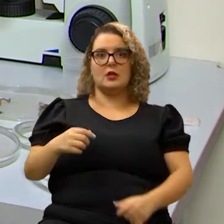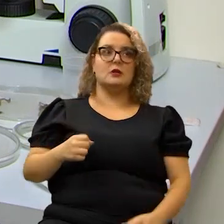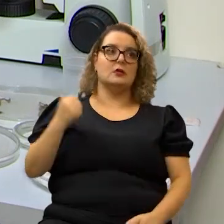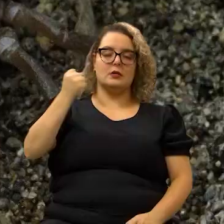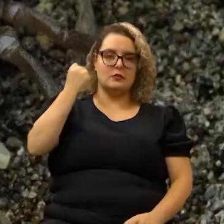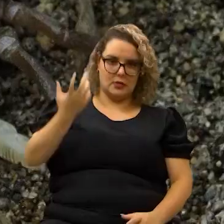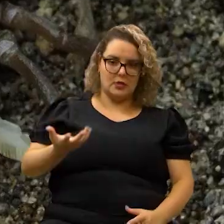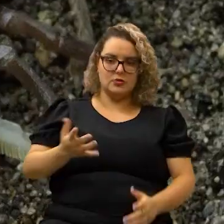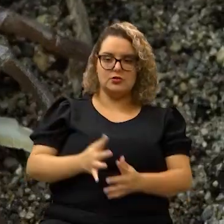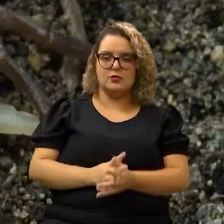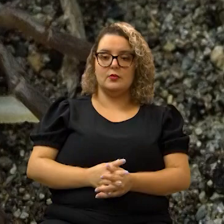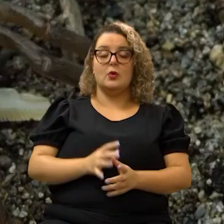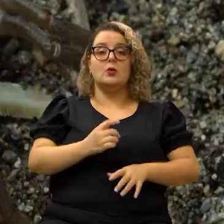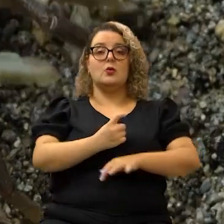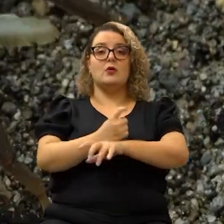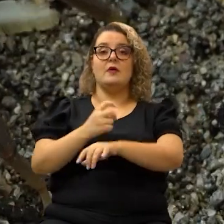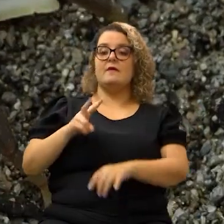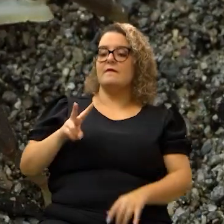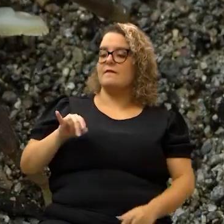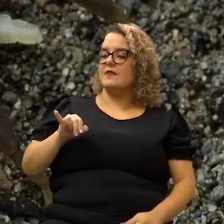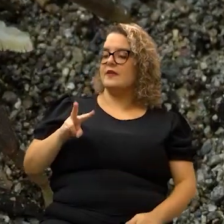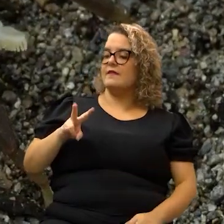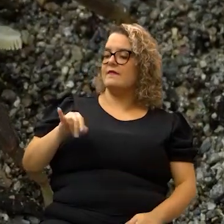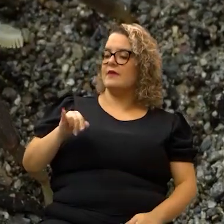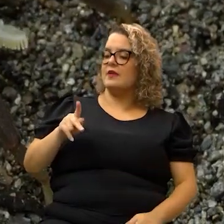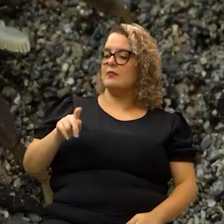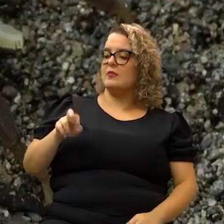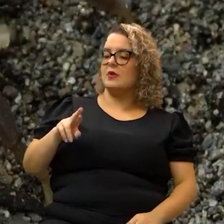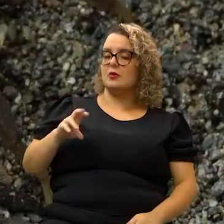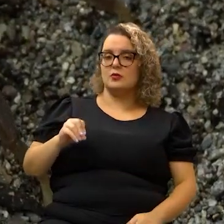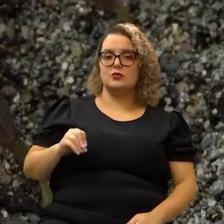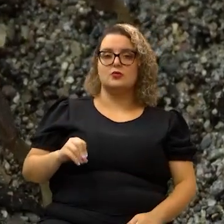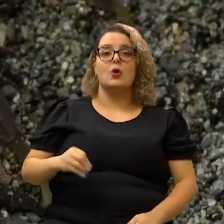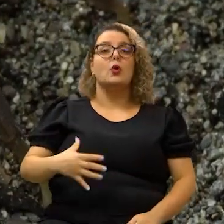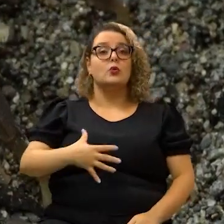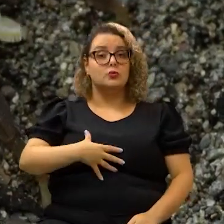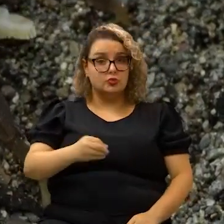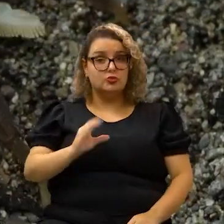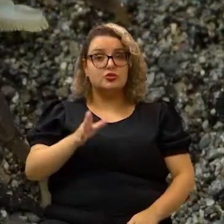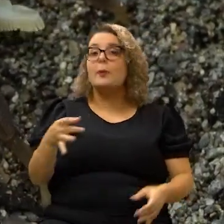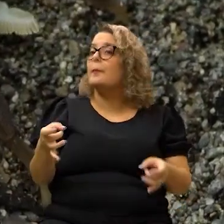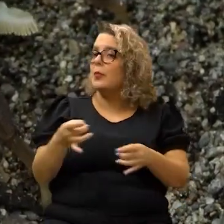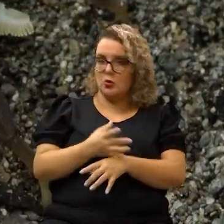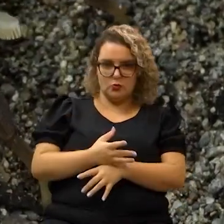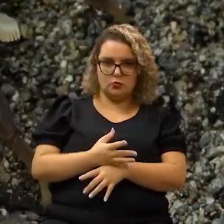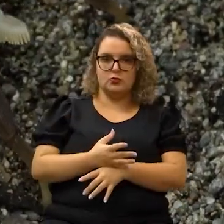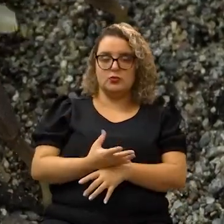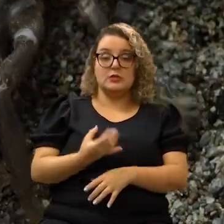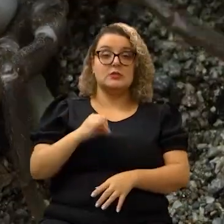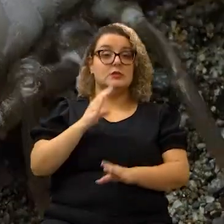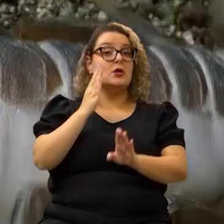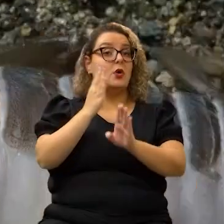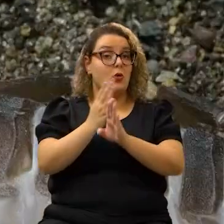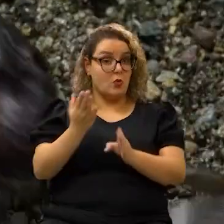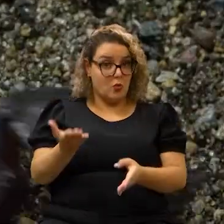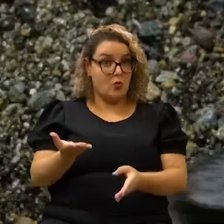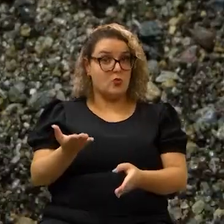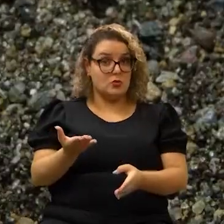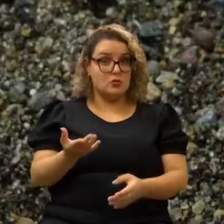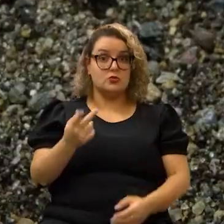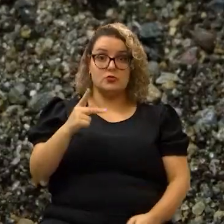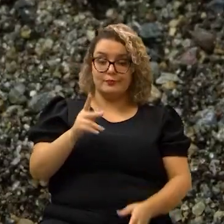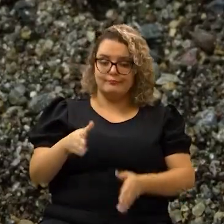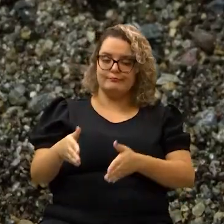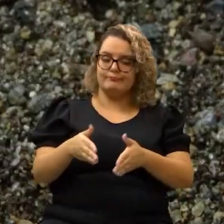ter também. Os escorpiões são vivíparos, ou seja, os filhotes já nascem formados. E se você encontrar